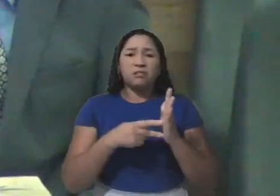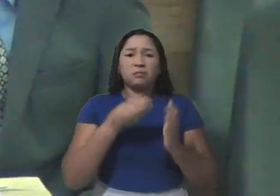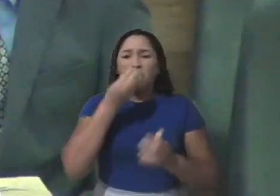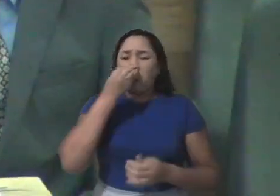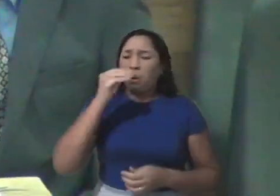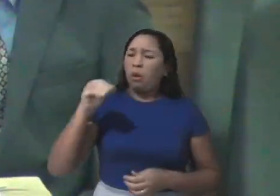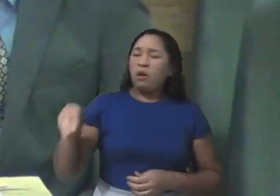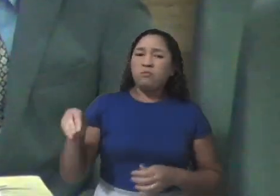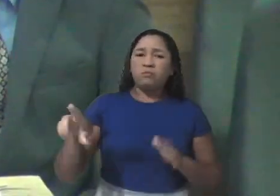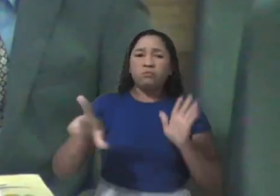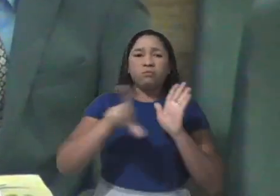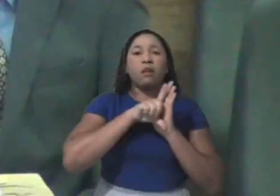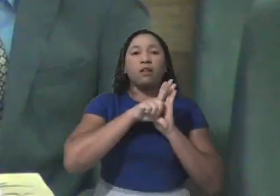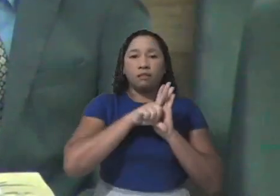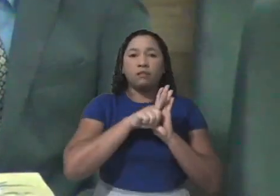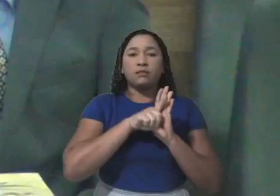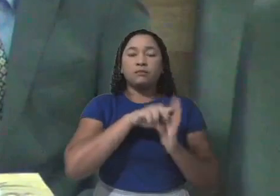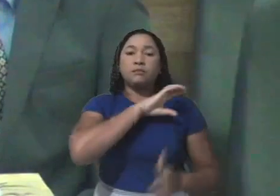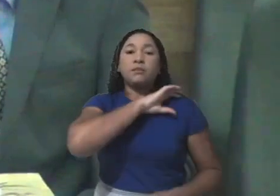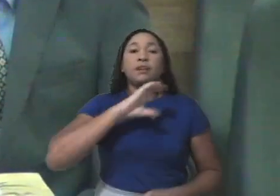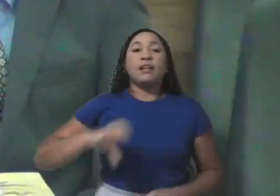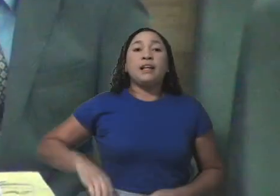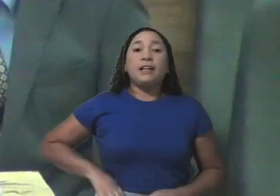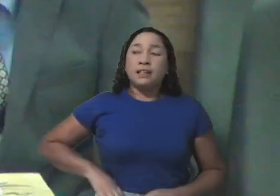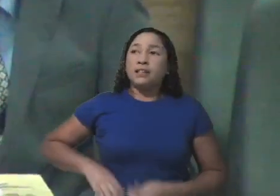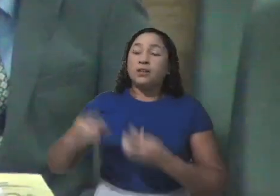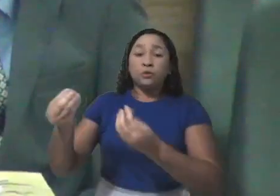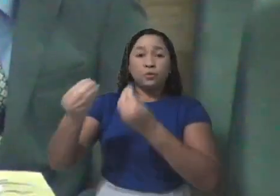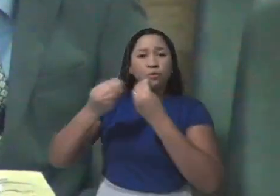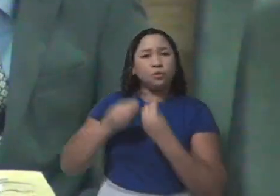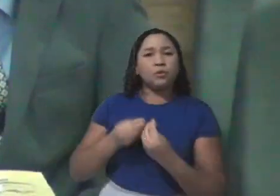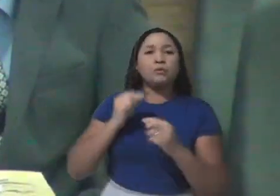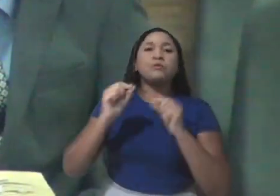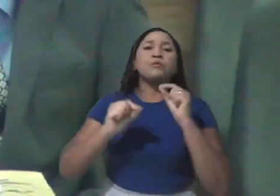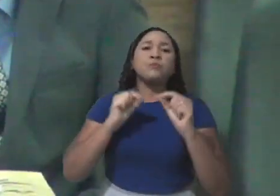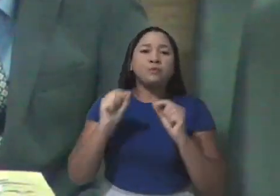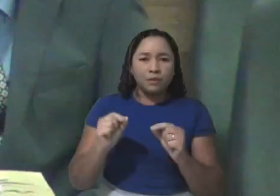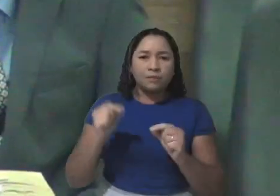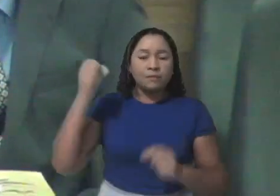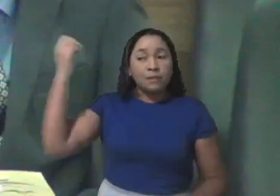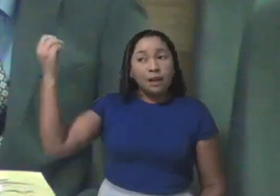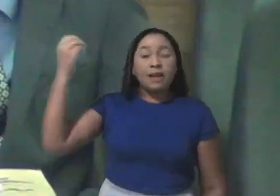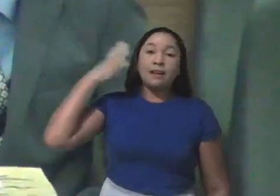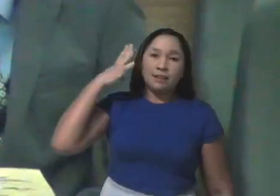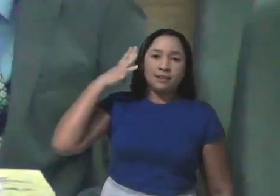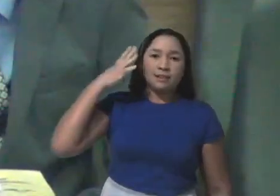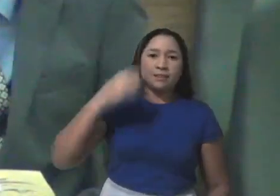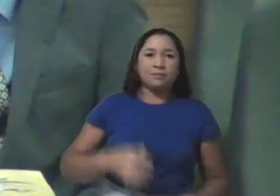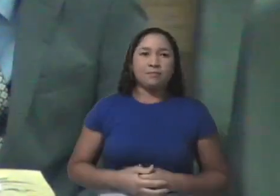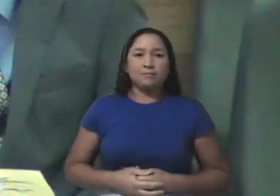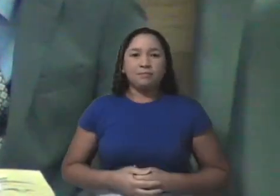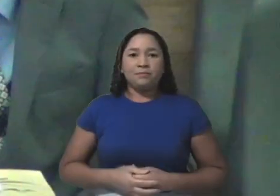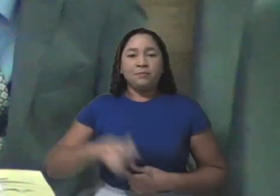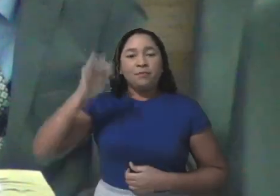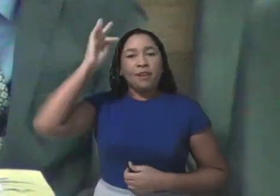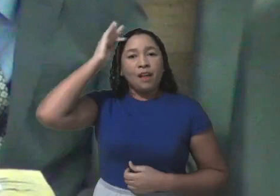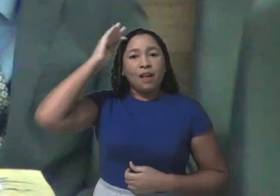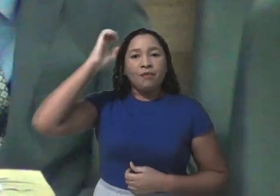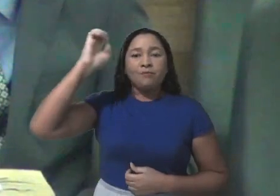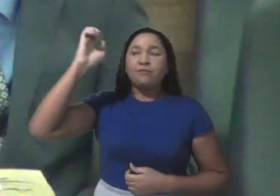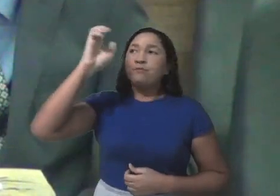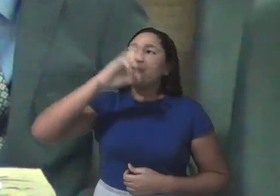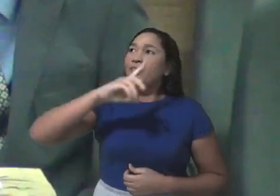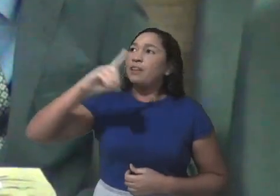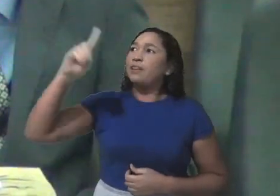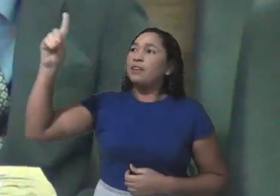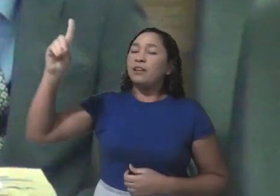lei. Cristo nos trouxe a graça. A fé em Deus. Sem fé